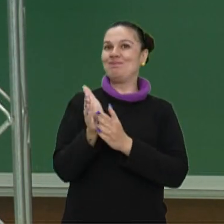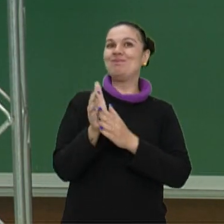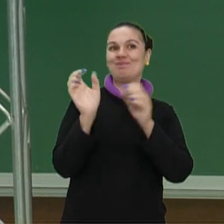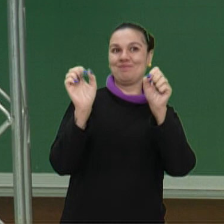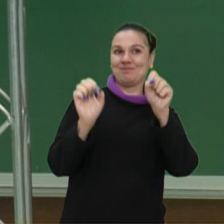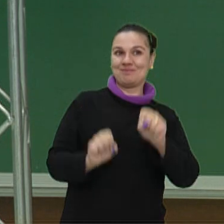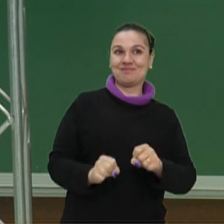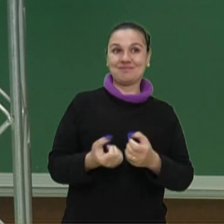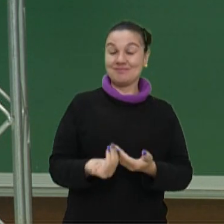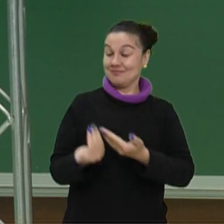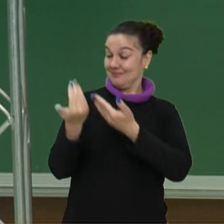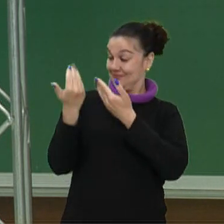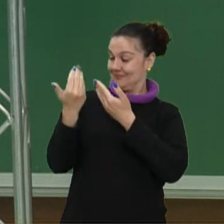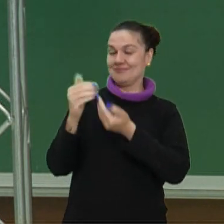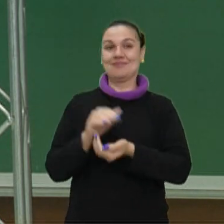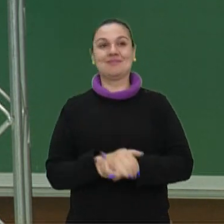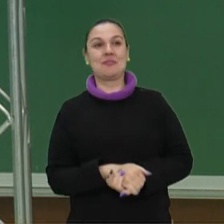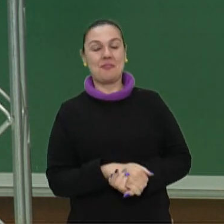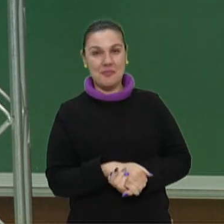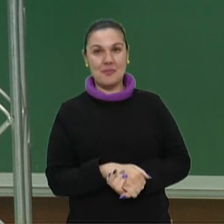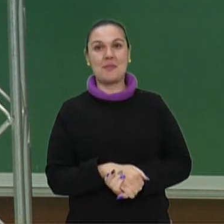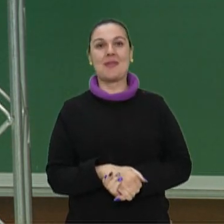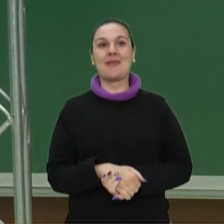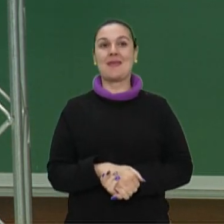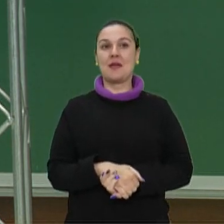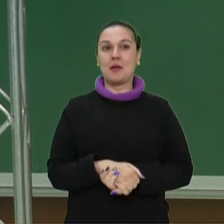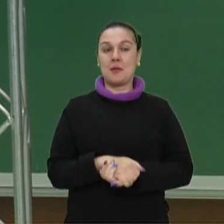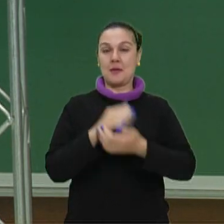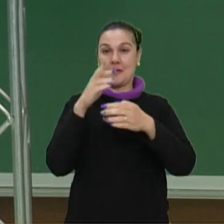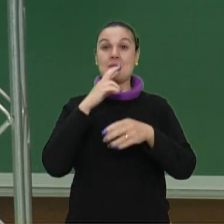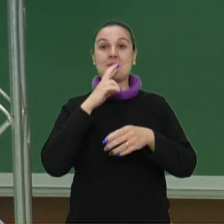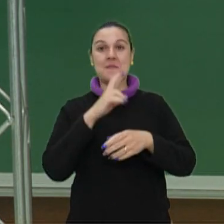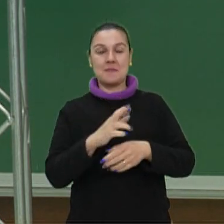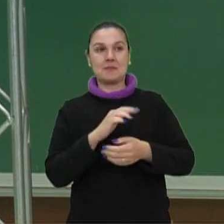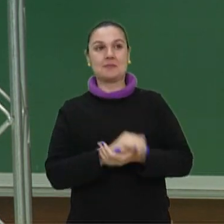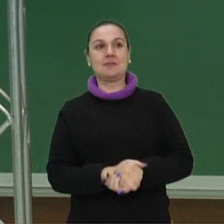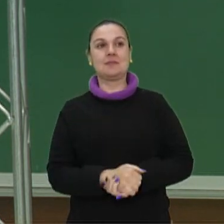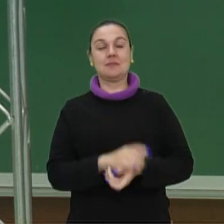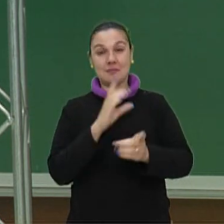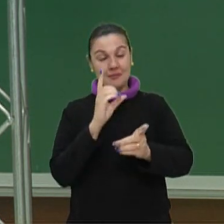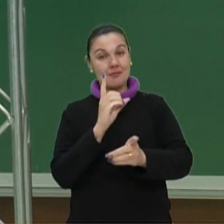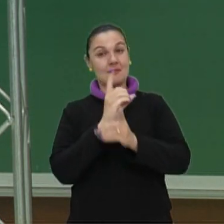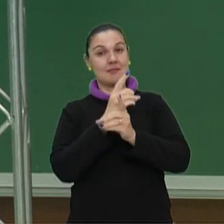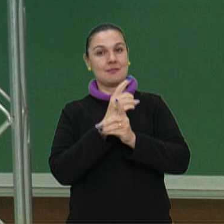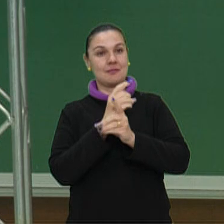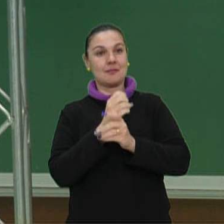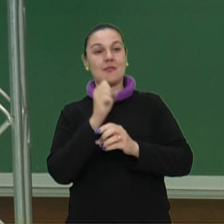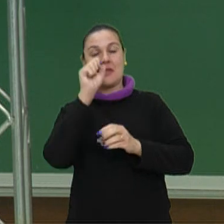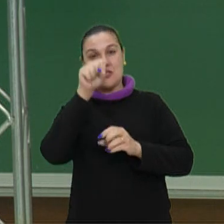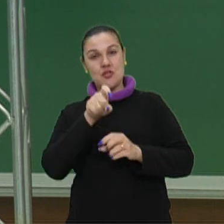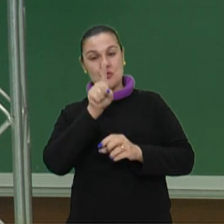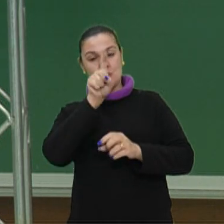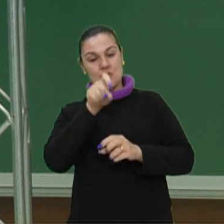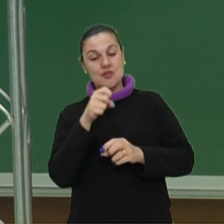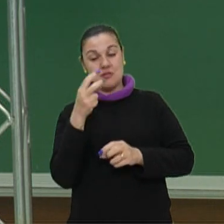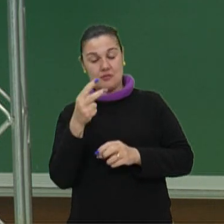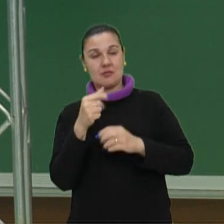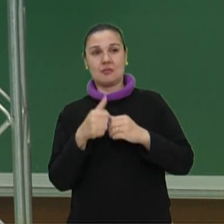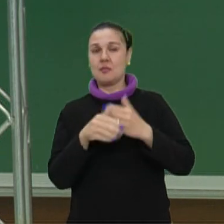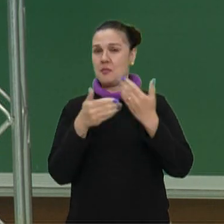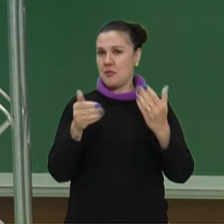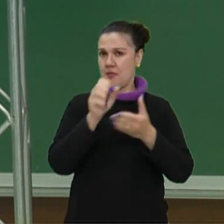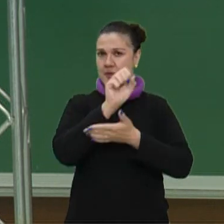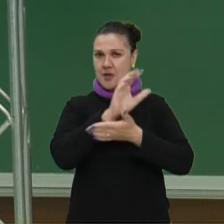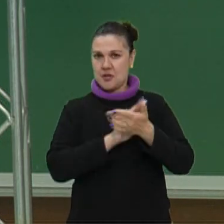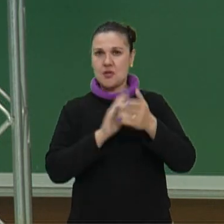lá x1 é menos 7, o x2 é menos 4. Cheguei na resposta então, né, ou nas soluções dessa equação. O exercício pediu